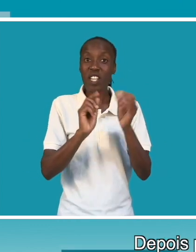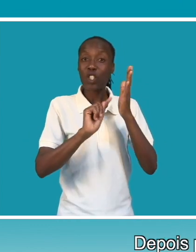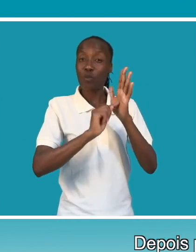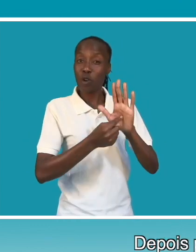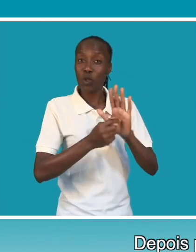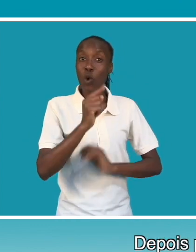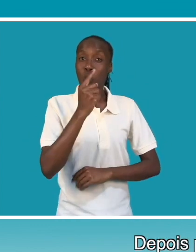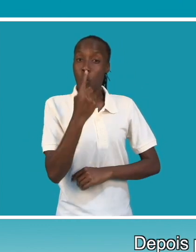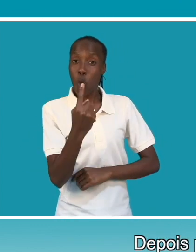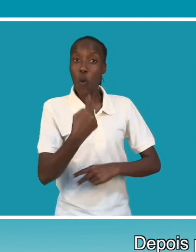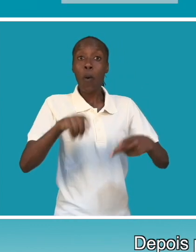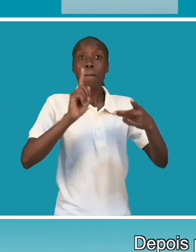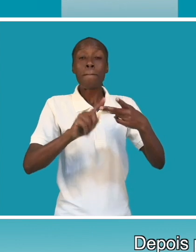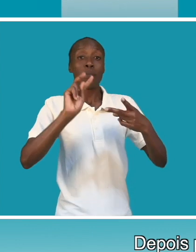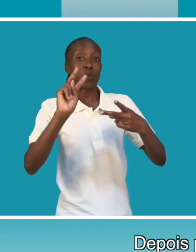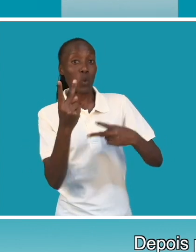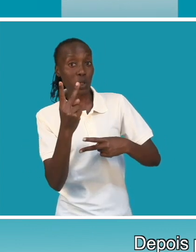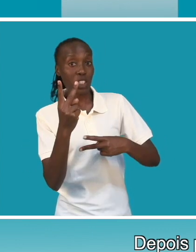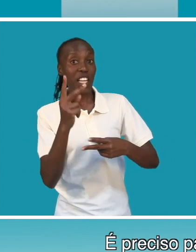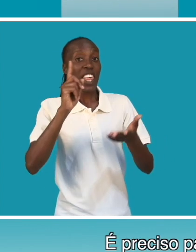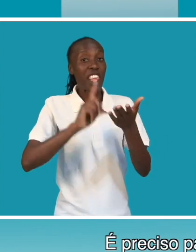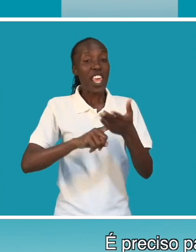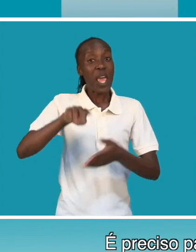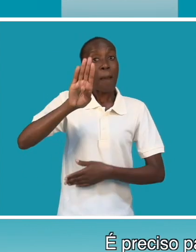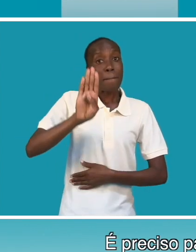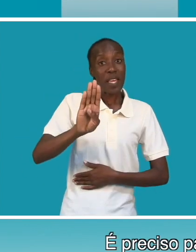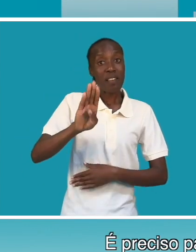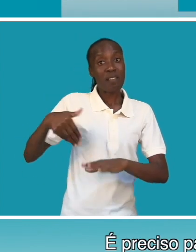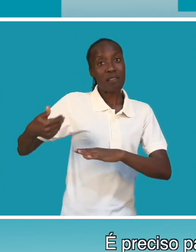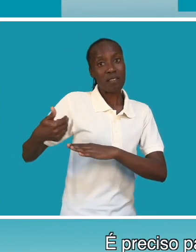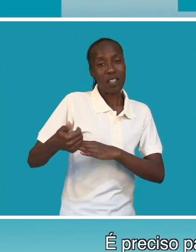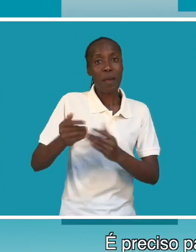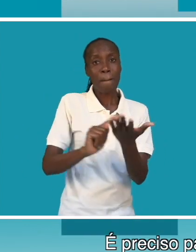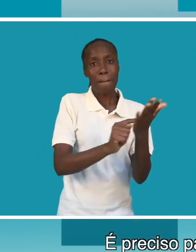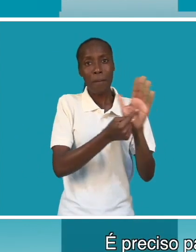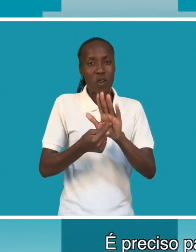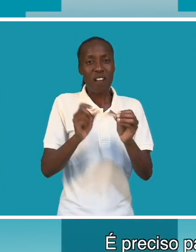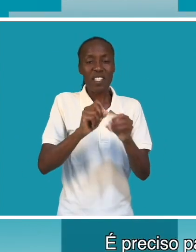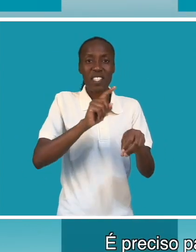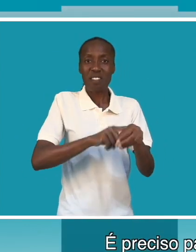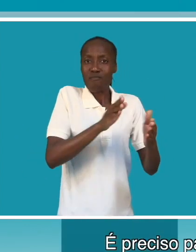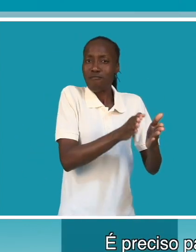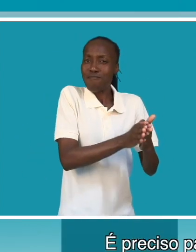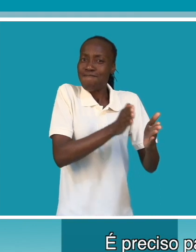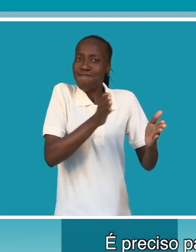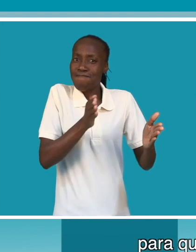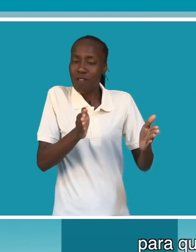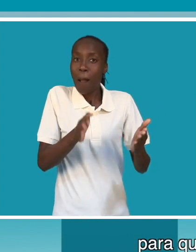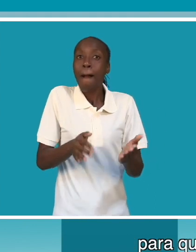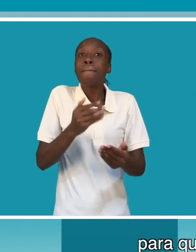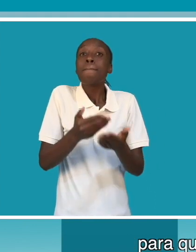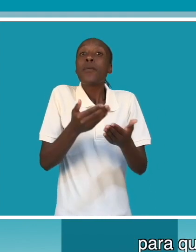1 e 2, que é a letra B. É passar sempre um quadradinho, dá um intervalo, dá um espaço,